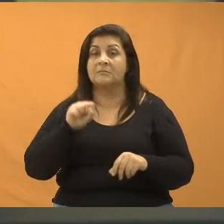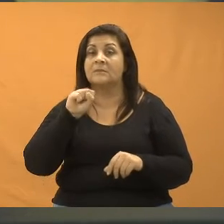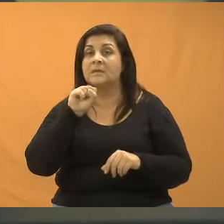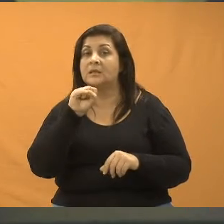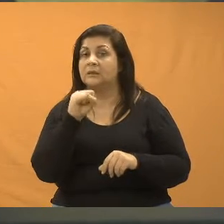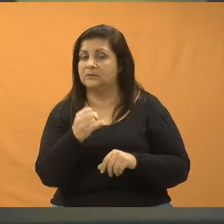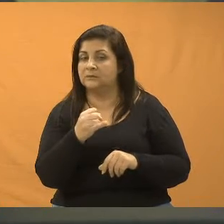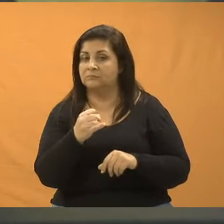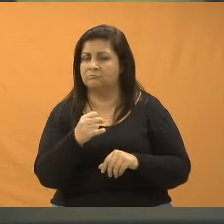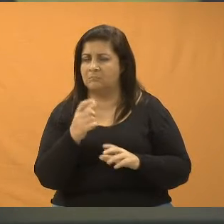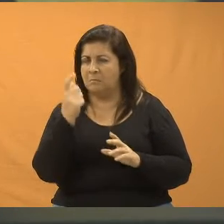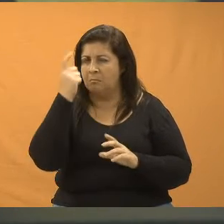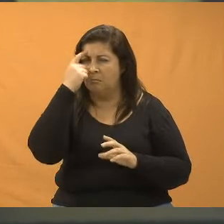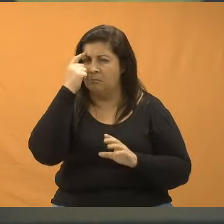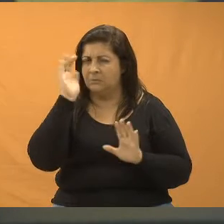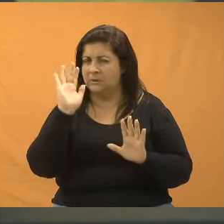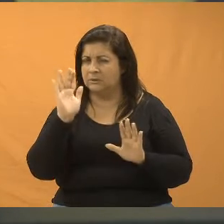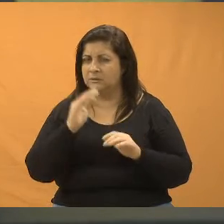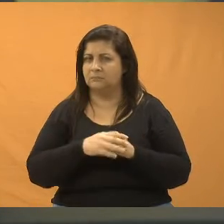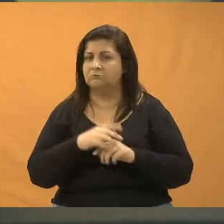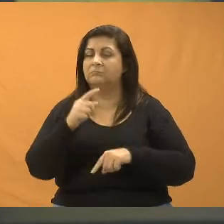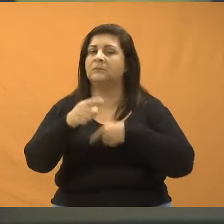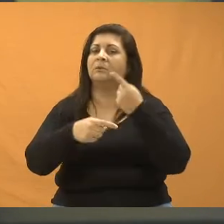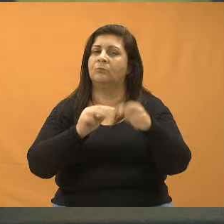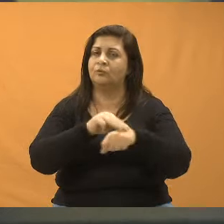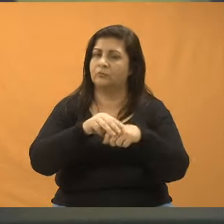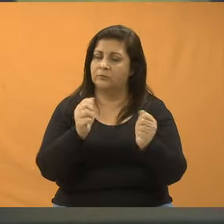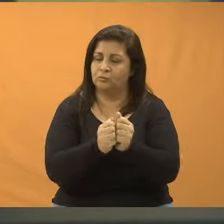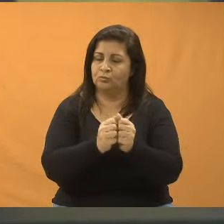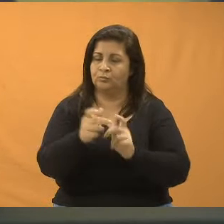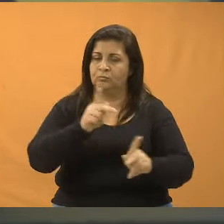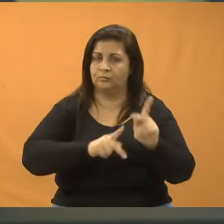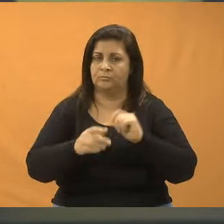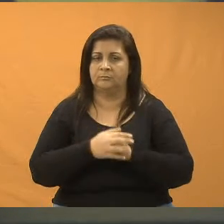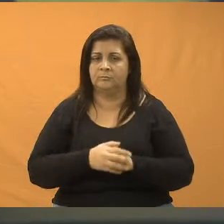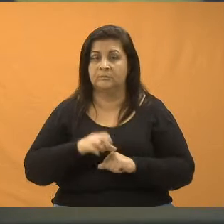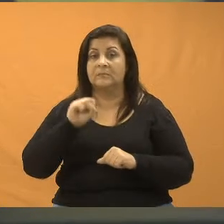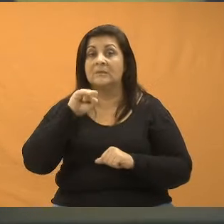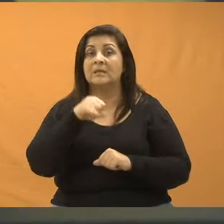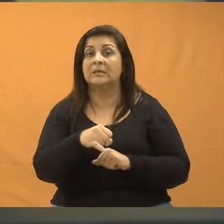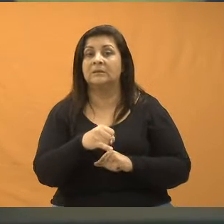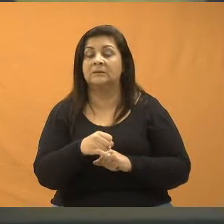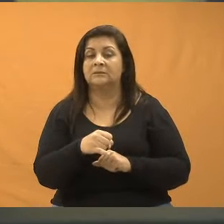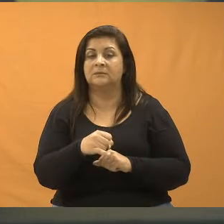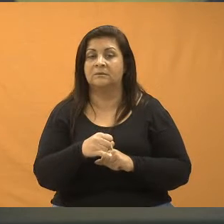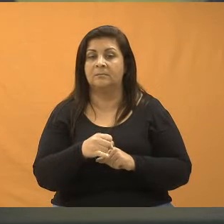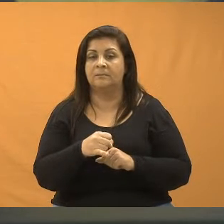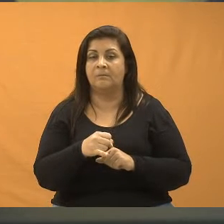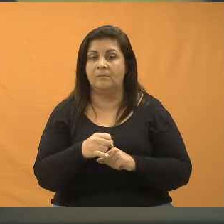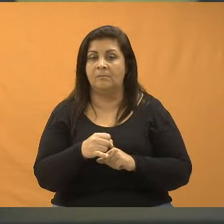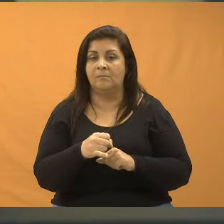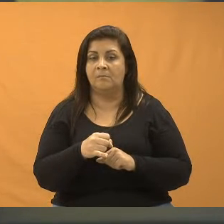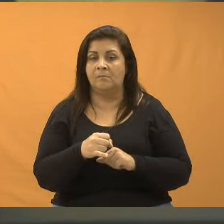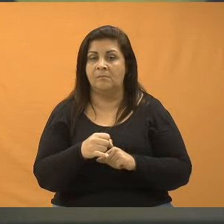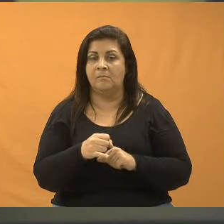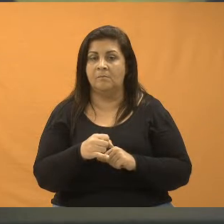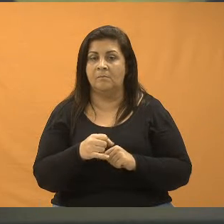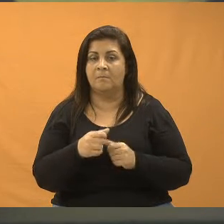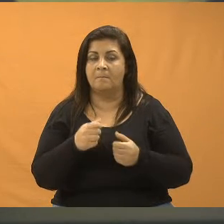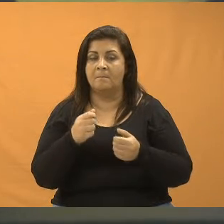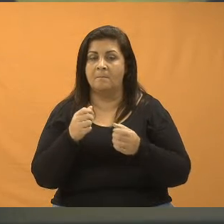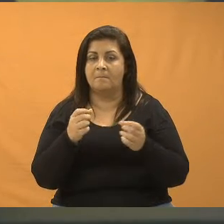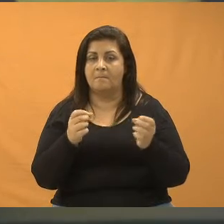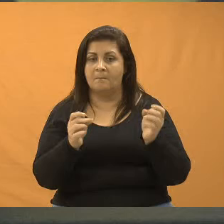Se, para a gente pensar, e nós vamos discutir isso aí junto com a população, se a gente liquida a Santa Casa e